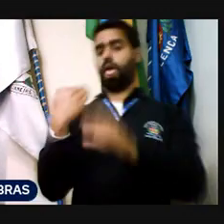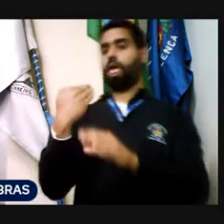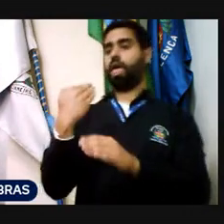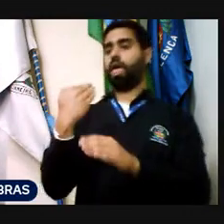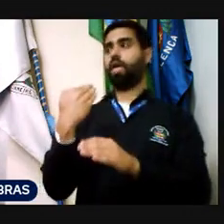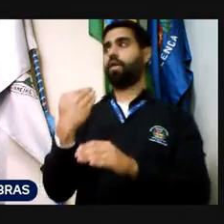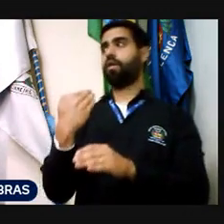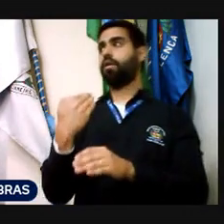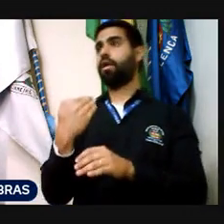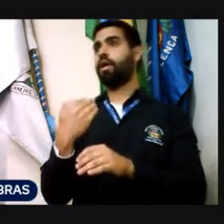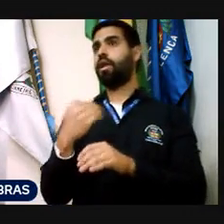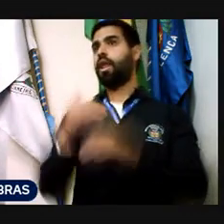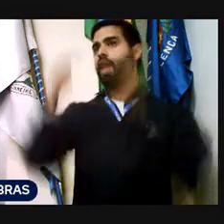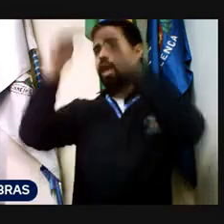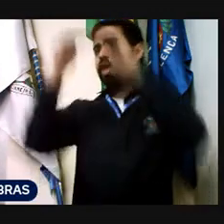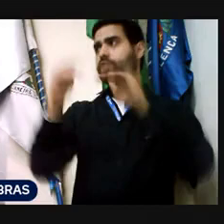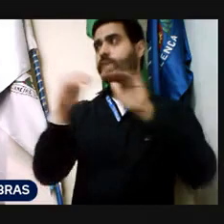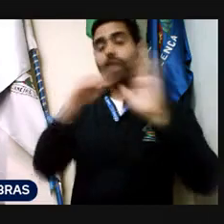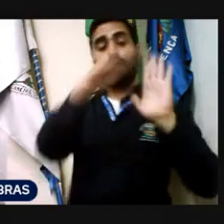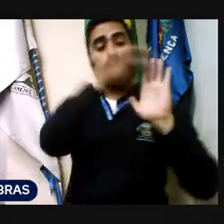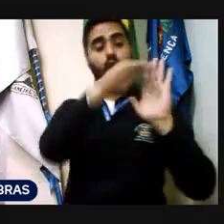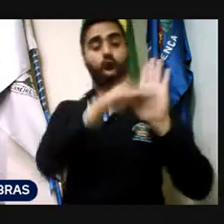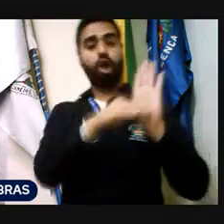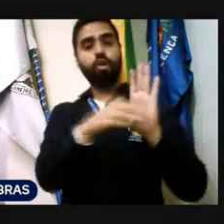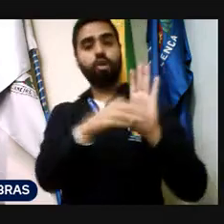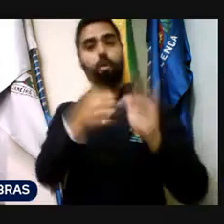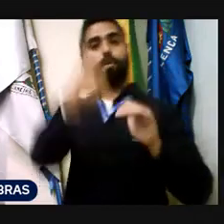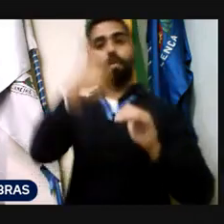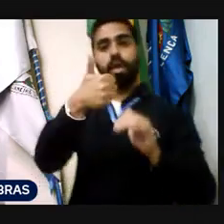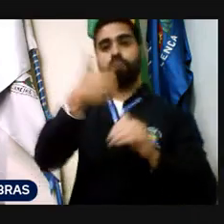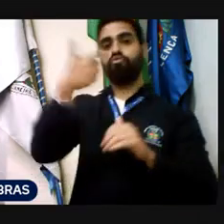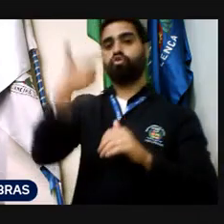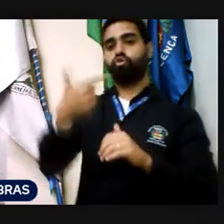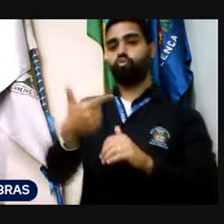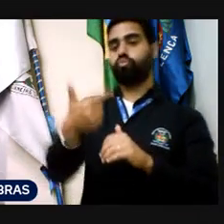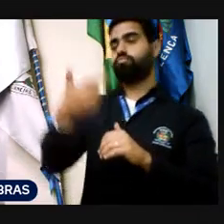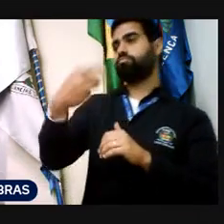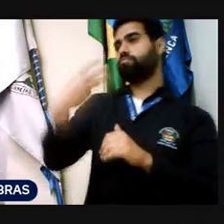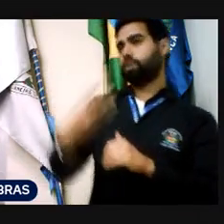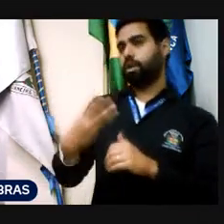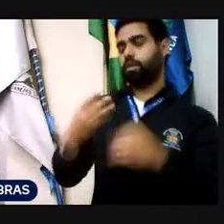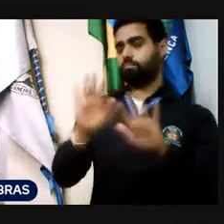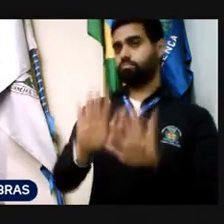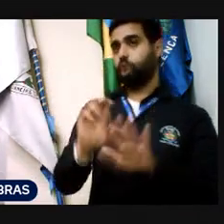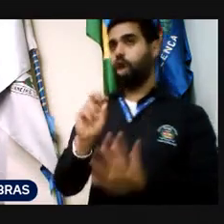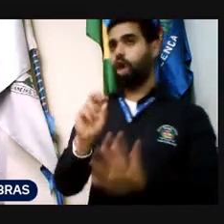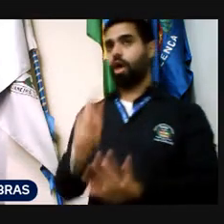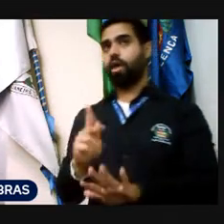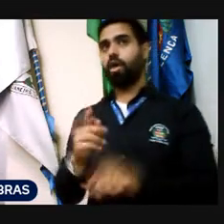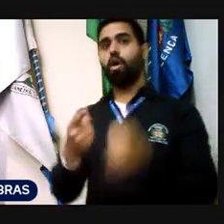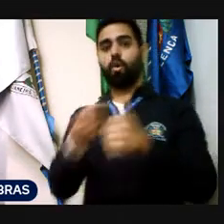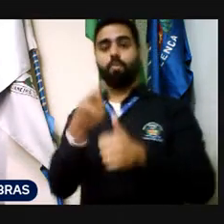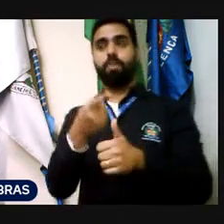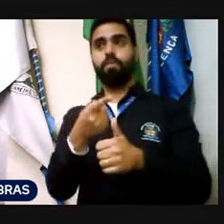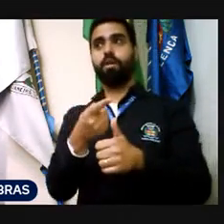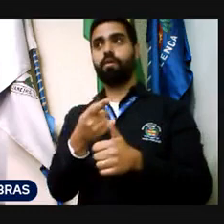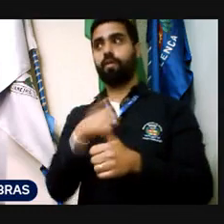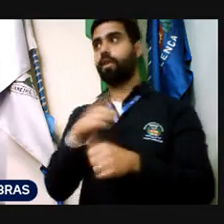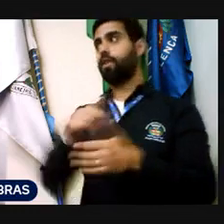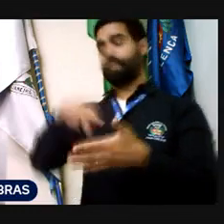é obedecida de acordo com o combinado. Quem deu a entrada primeiro é o requerimento, quem tem